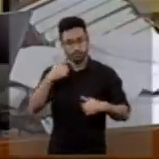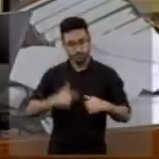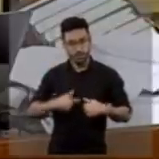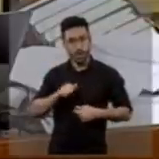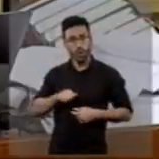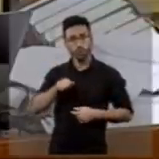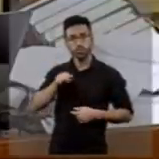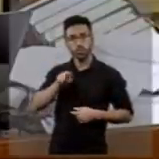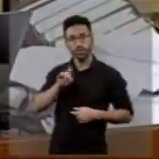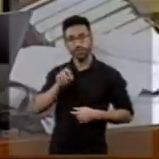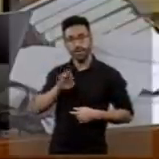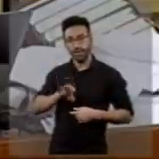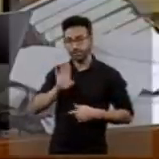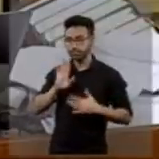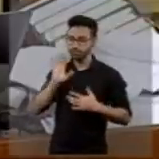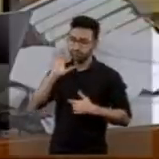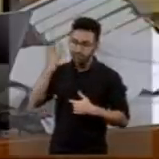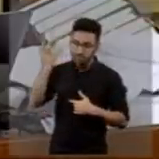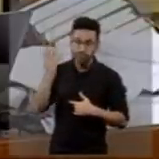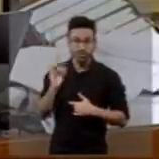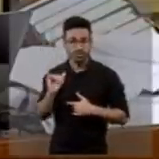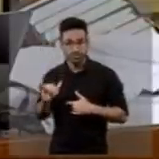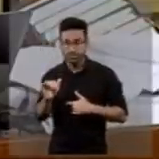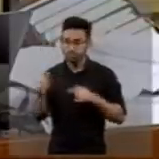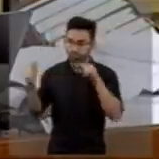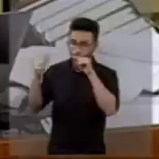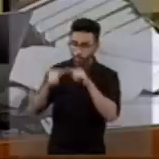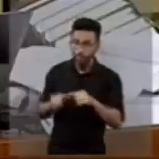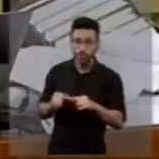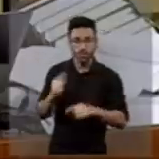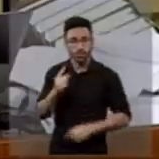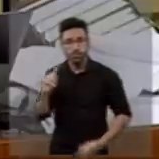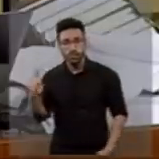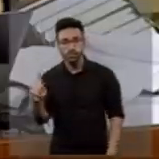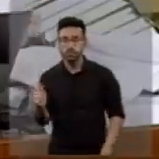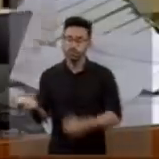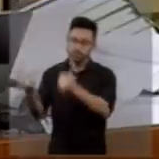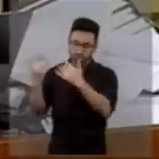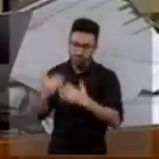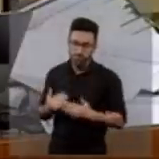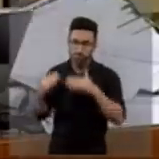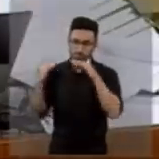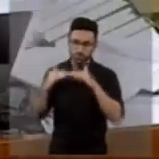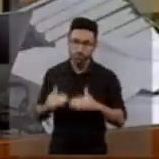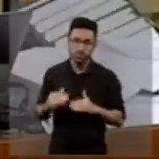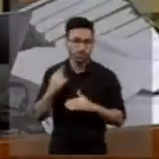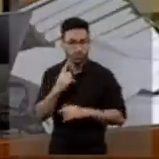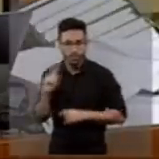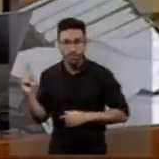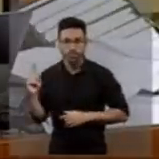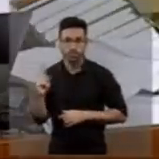concedendo o registro, decidirá sobre a procedência dos esclarecimentos e das provas